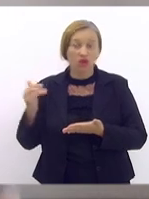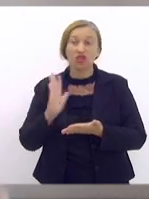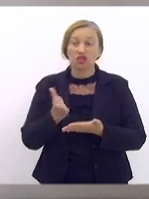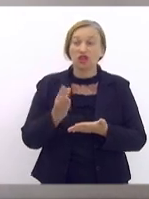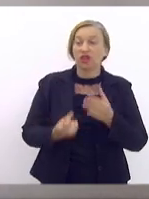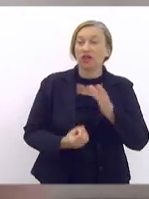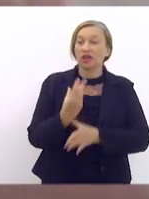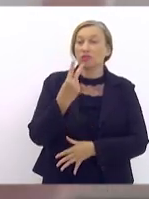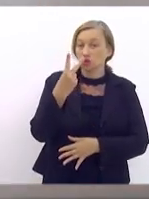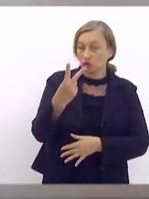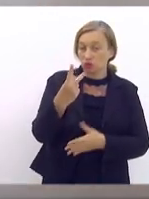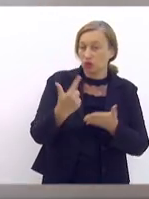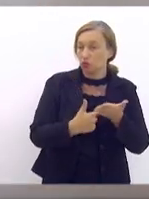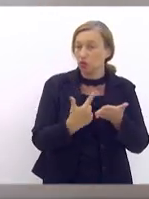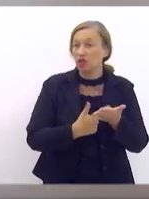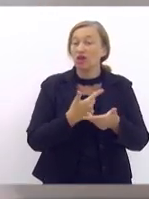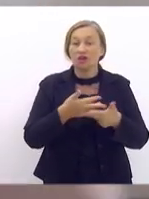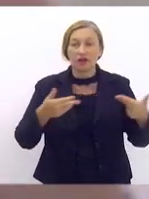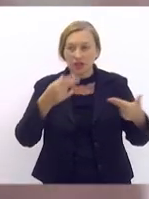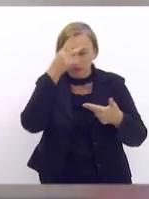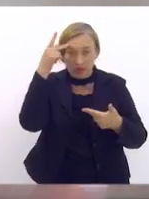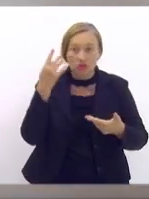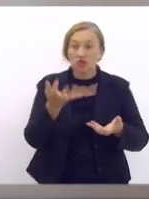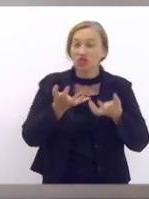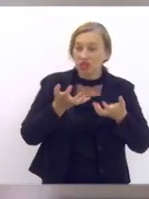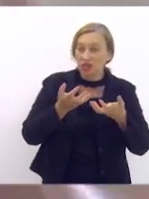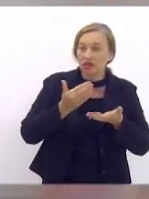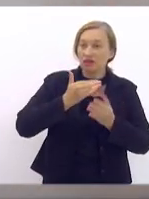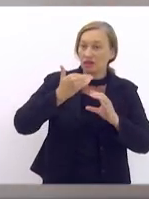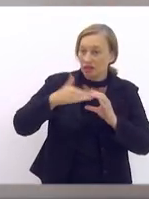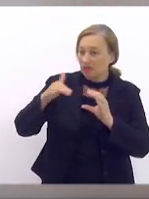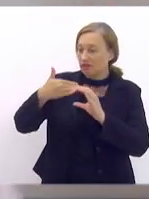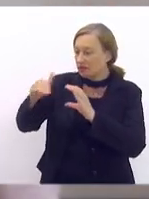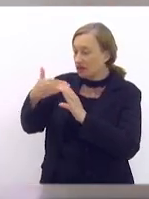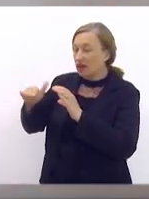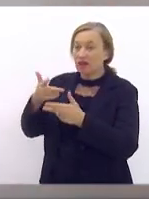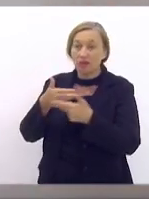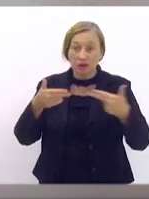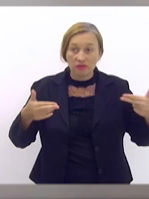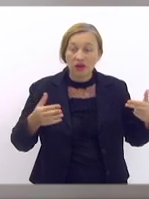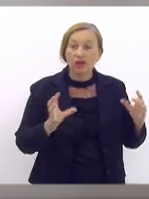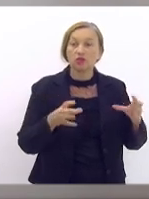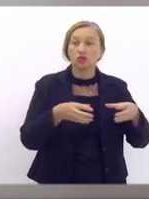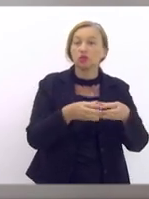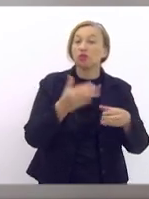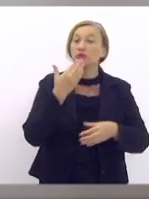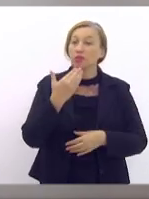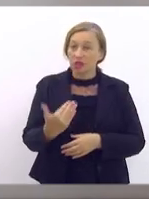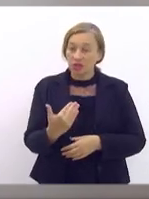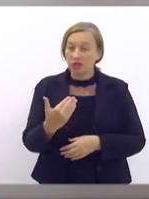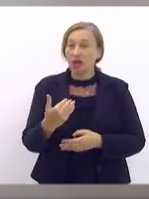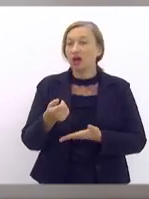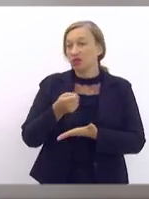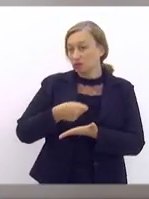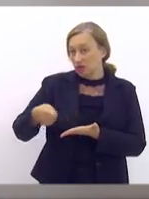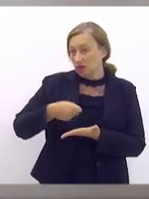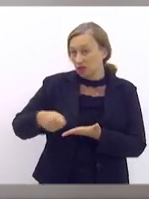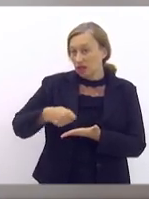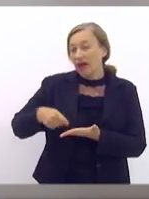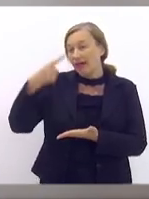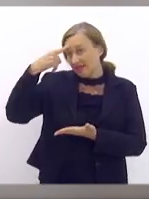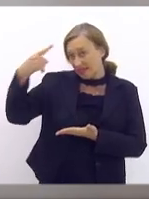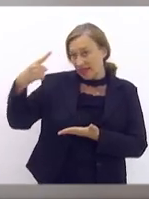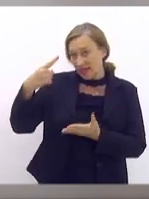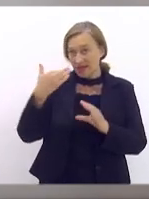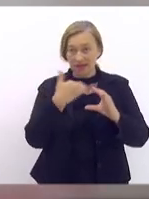edições dele e muita gente quis. Nós mandamos, inclusive, para vários órgãos que nos solicitaram. E anotei aqui essa ideia de mandar